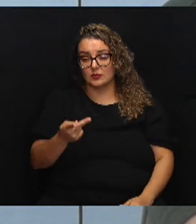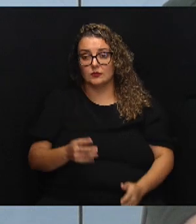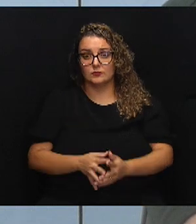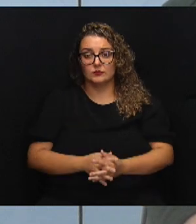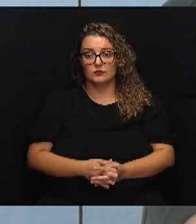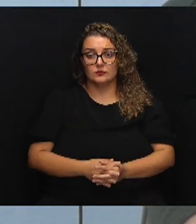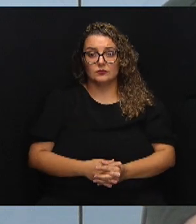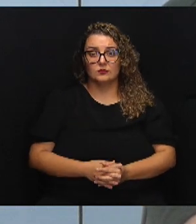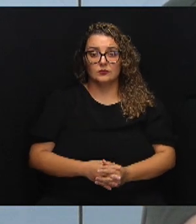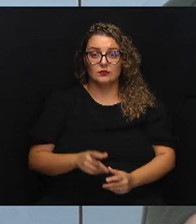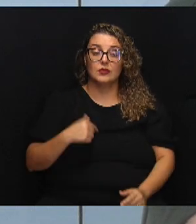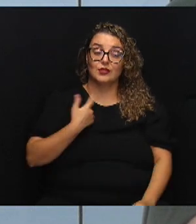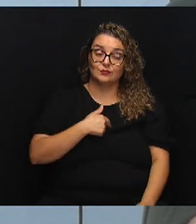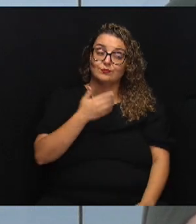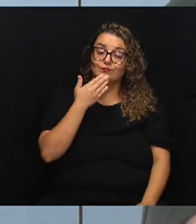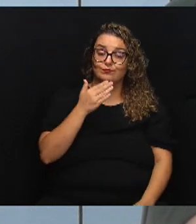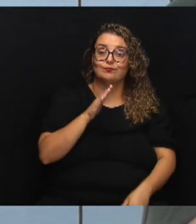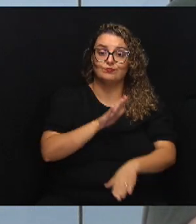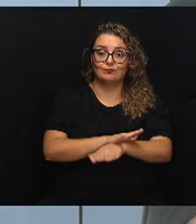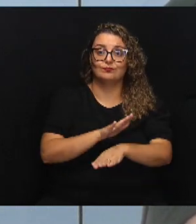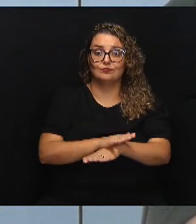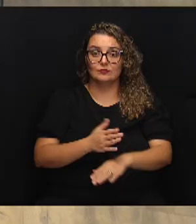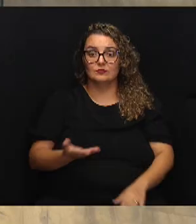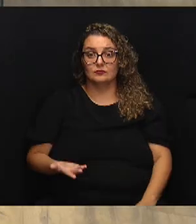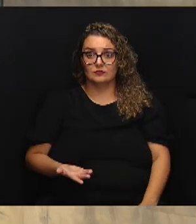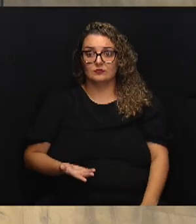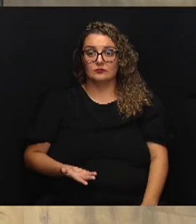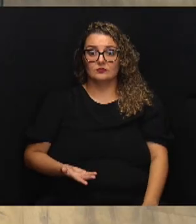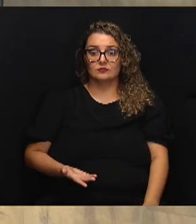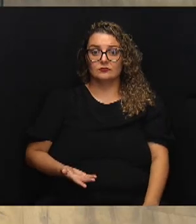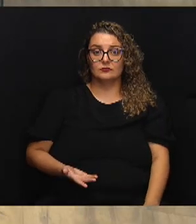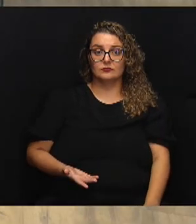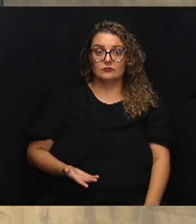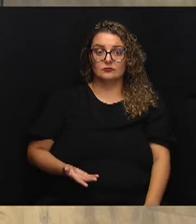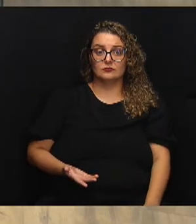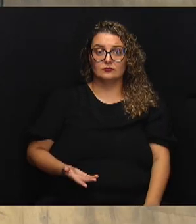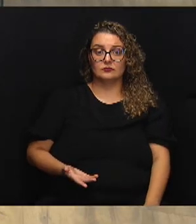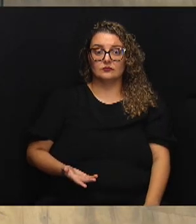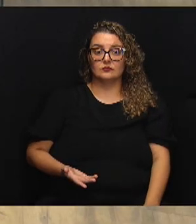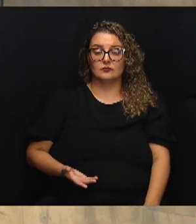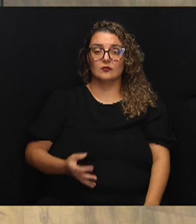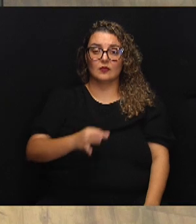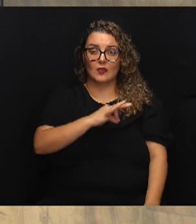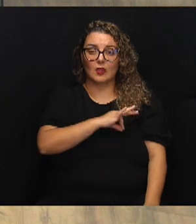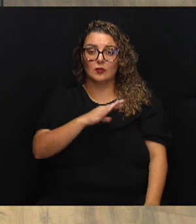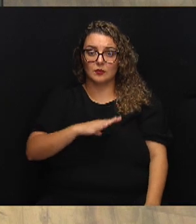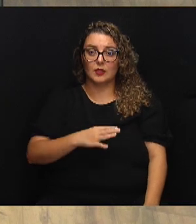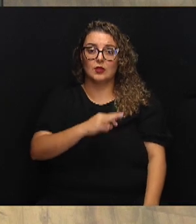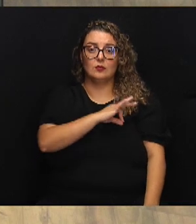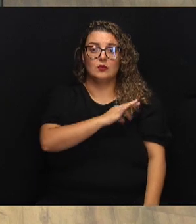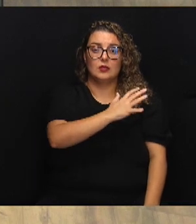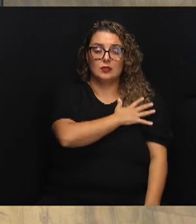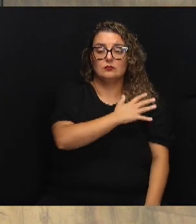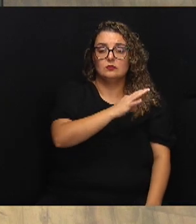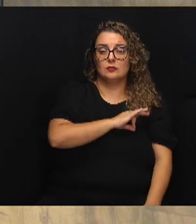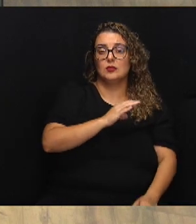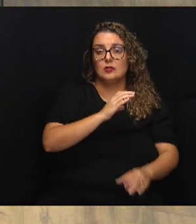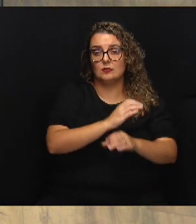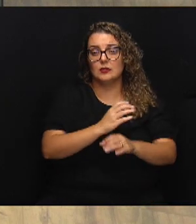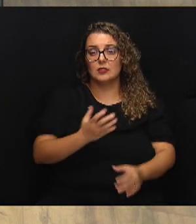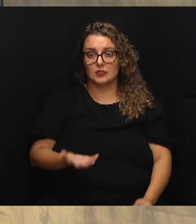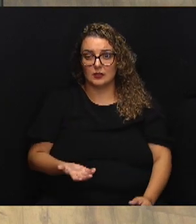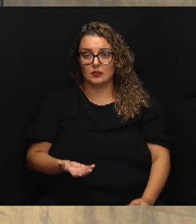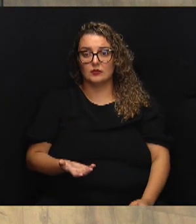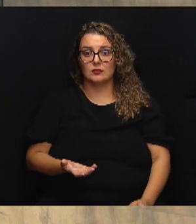a gente tem que pedir ajuda. Né? E a gente é muito acolhido pela Guarda Municipal, pela Polícia Civil, pela Polícia